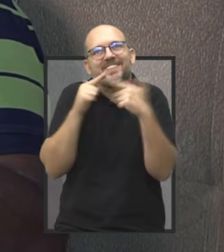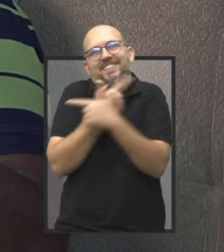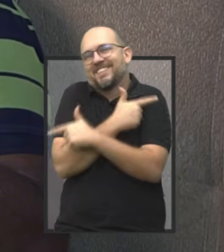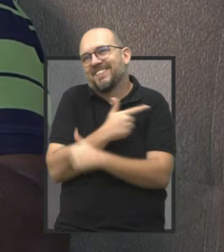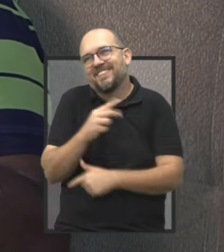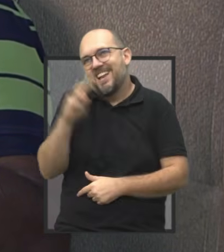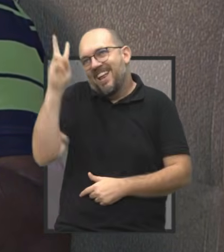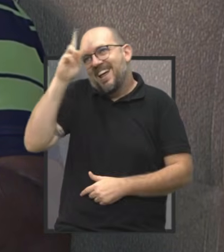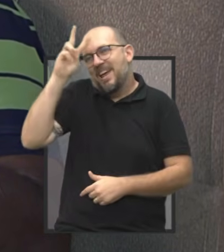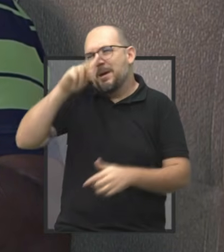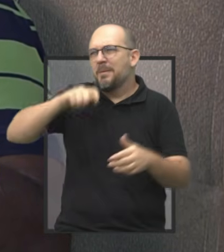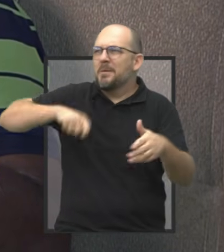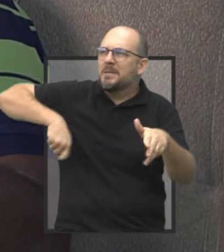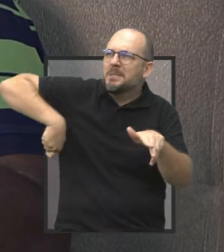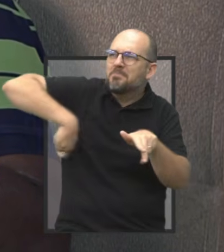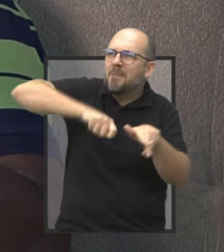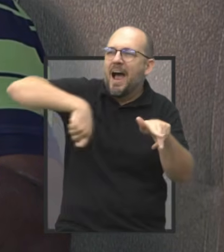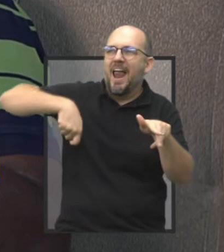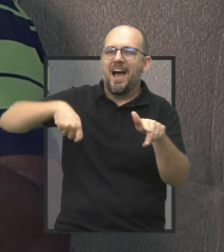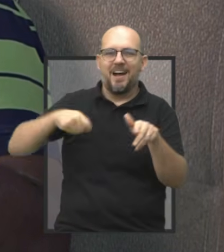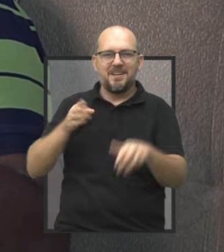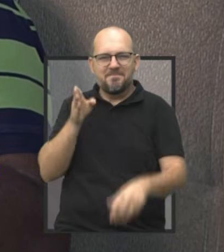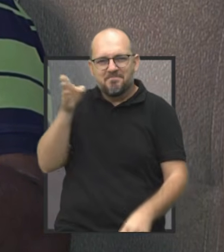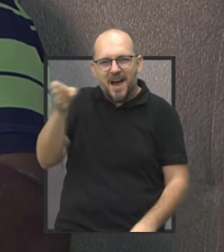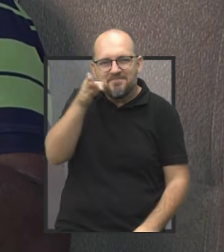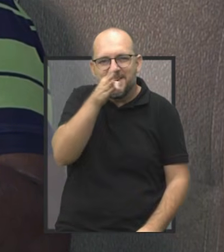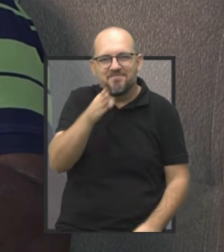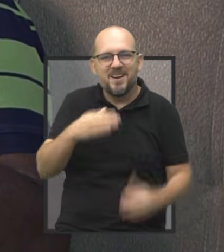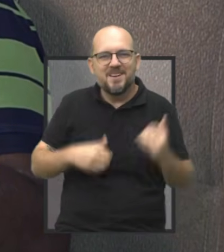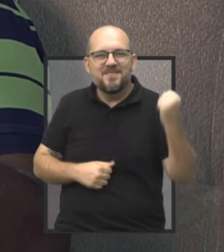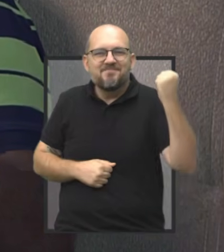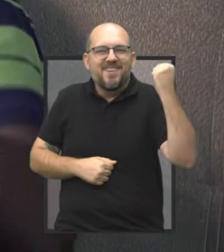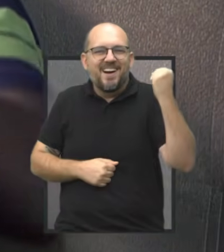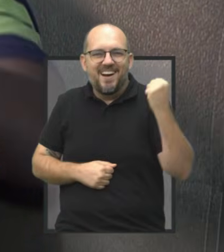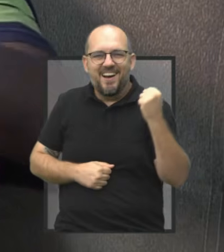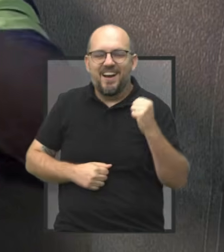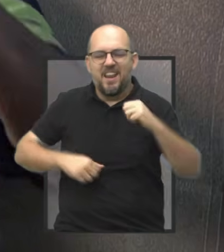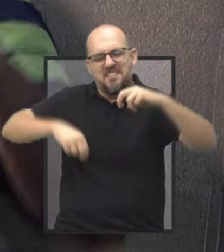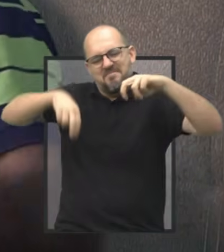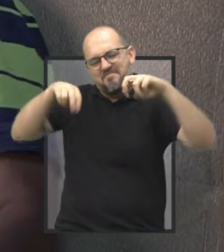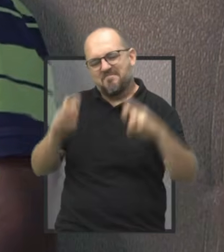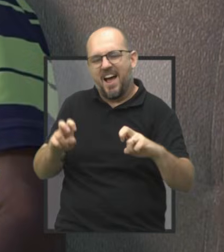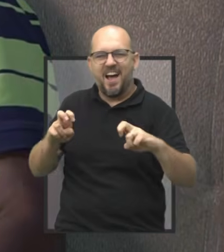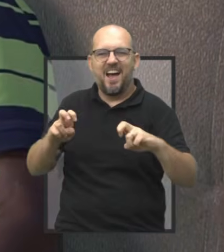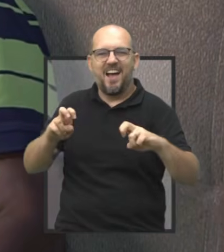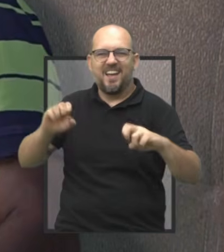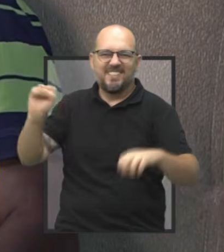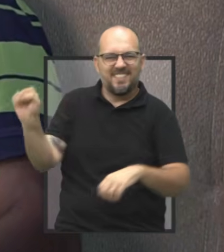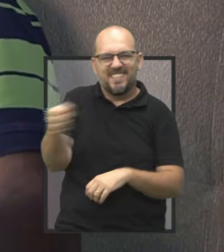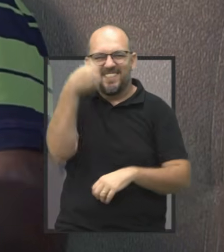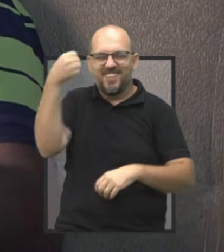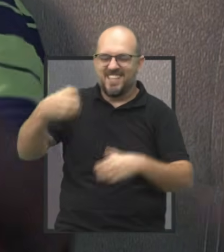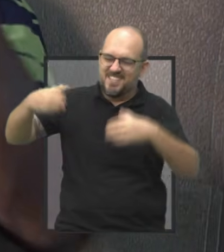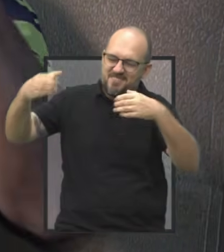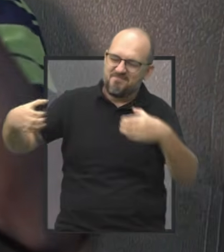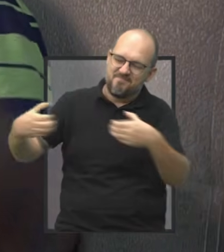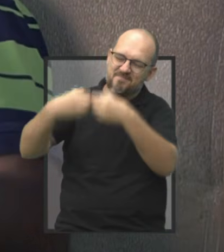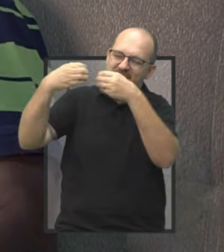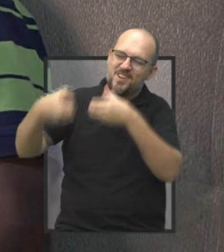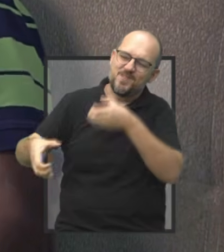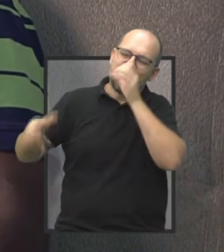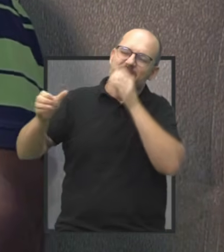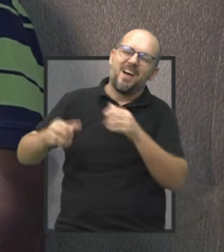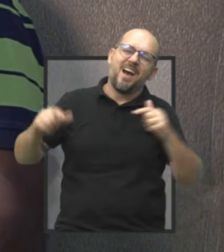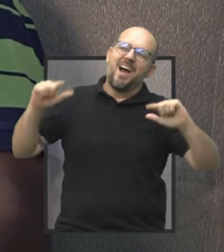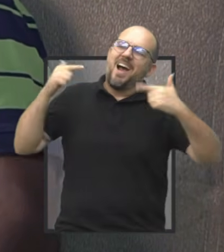vida, jogar bilhar, ia nesses bailes, a gente sentava na mesa ali, ficava à vontade tomando cerveja, dando